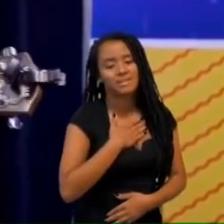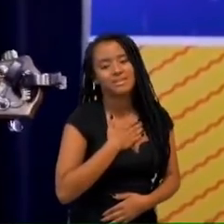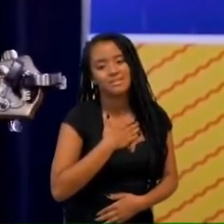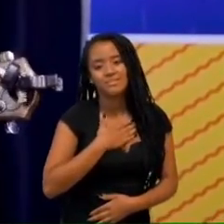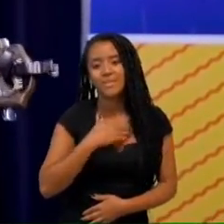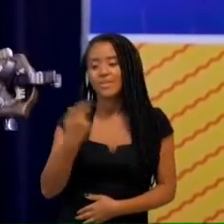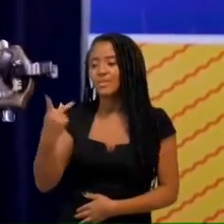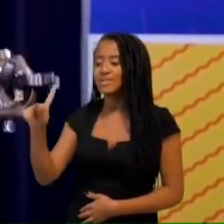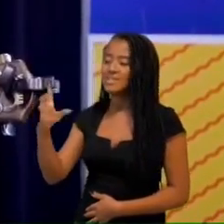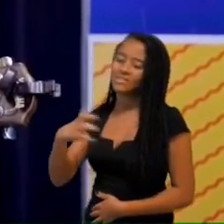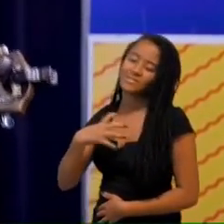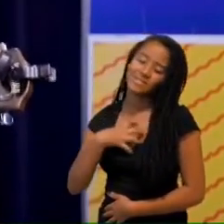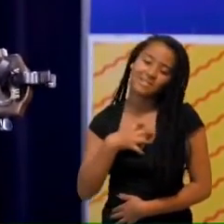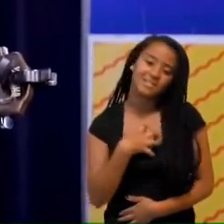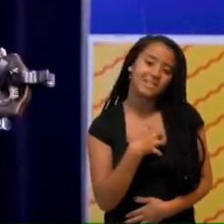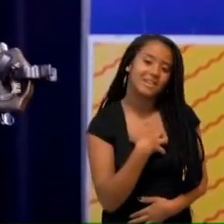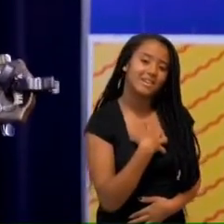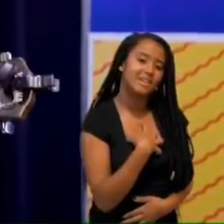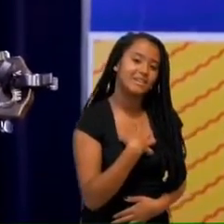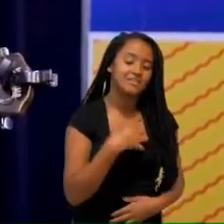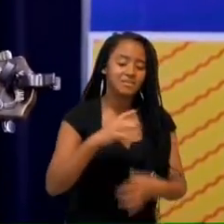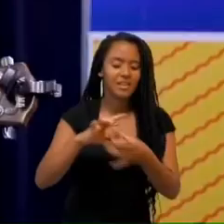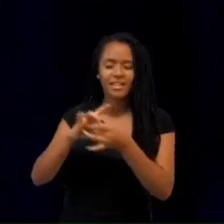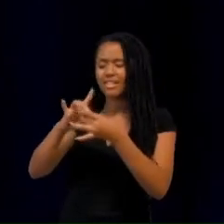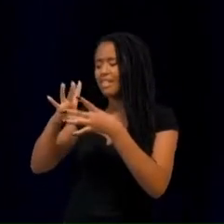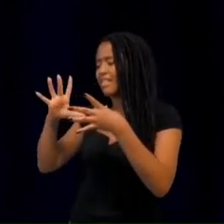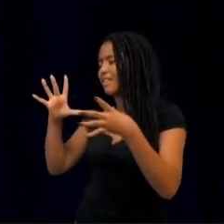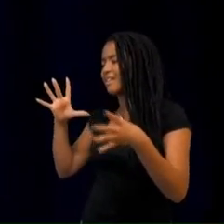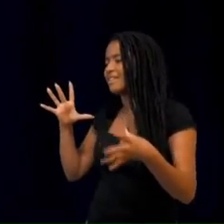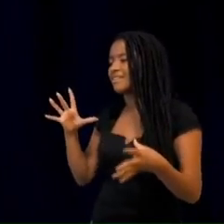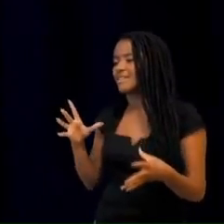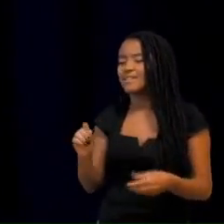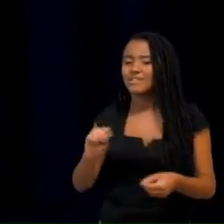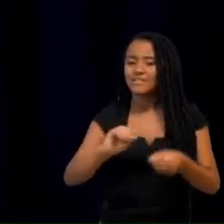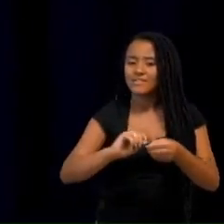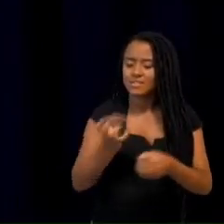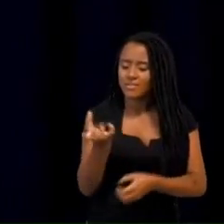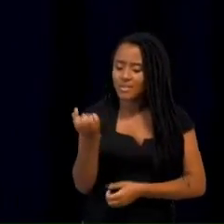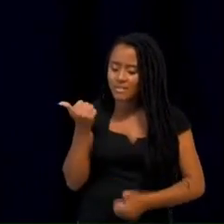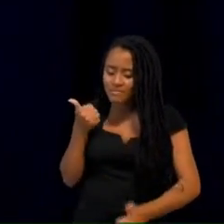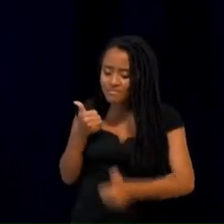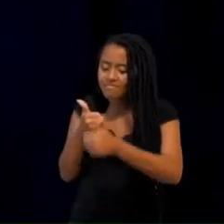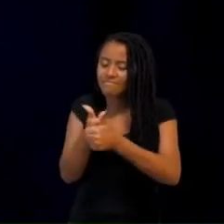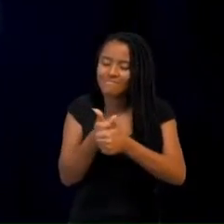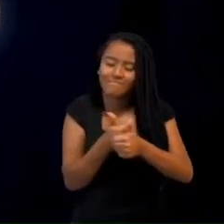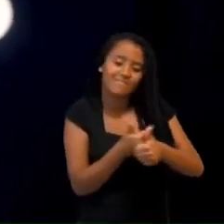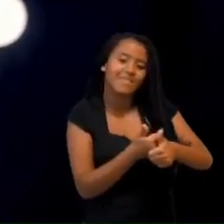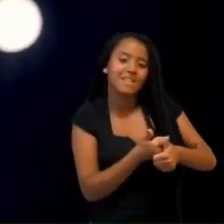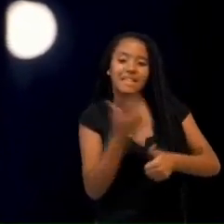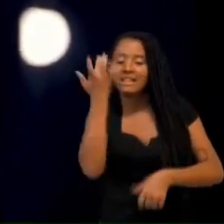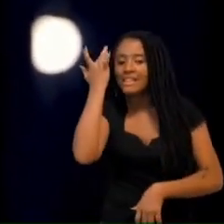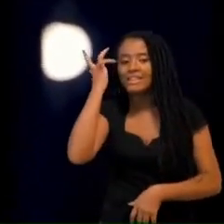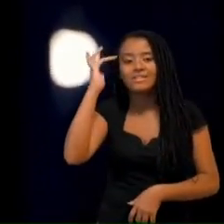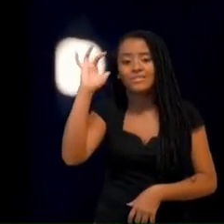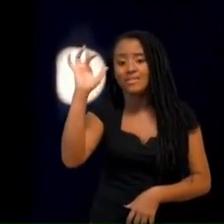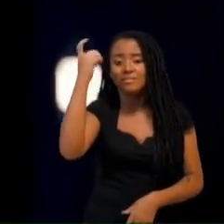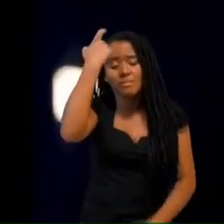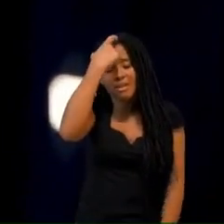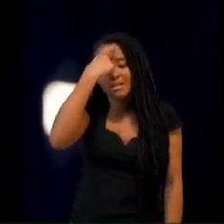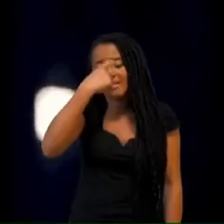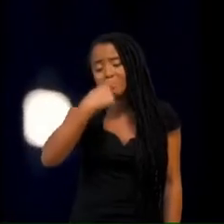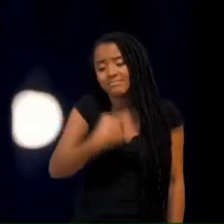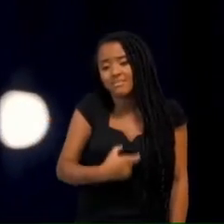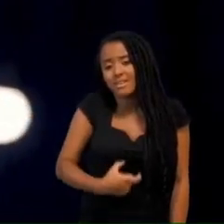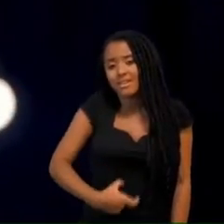mim seu jeito solto me prendeu já nem sei mais